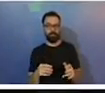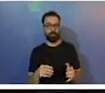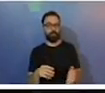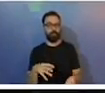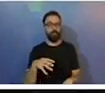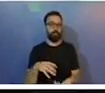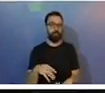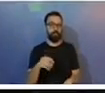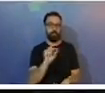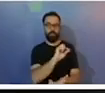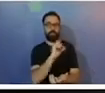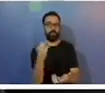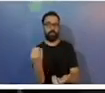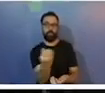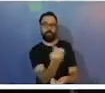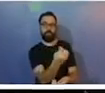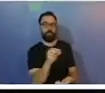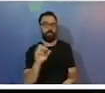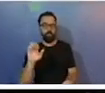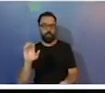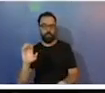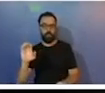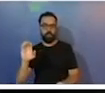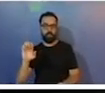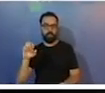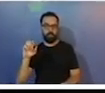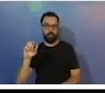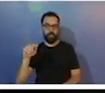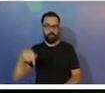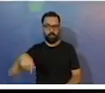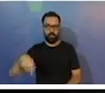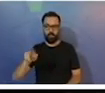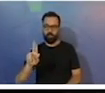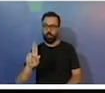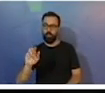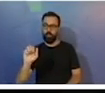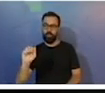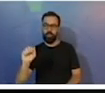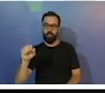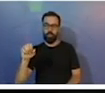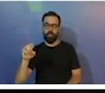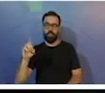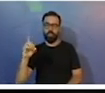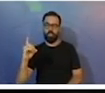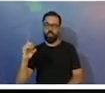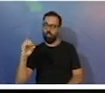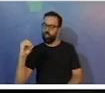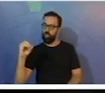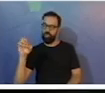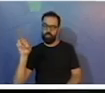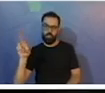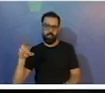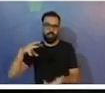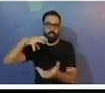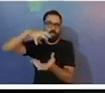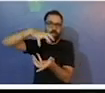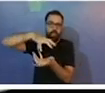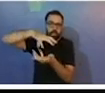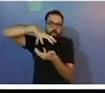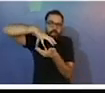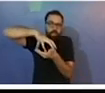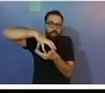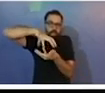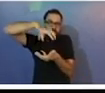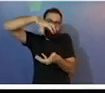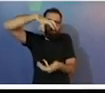Hemisfério norte e sul. O meridiano também em dois hemisférios, só que laterais, tá?